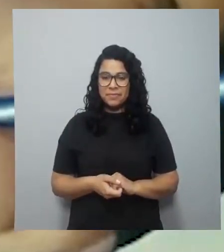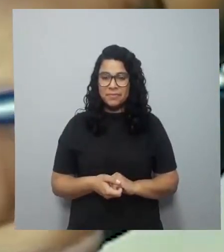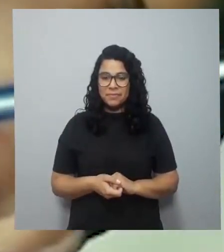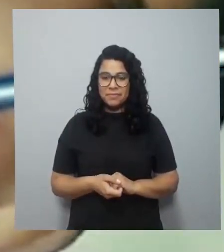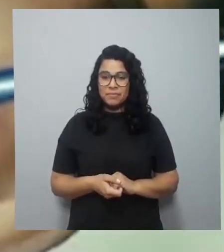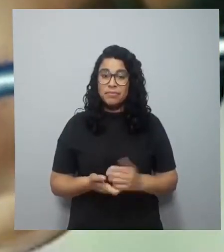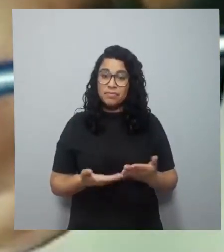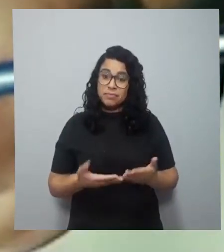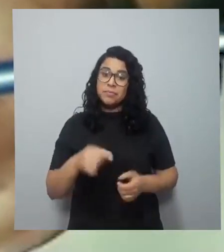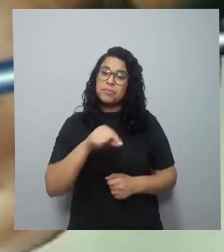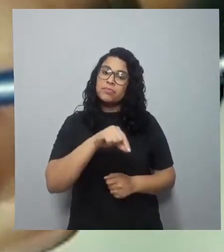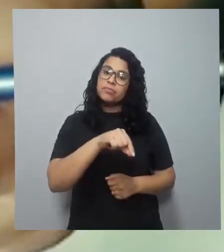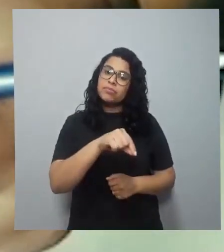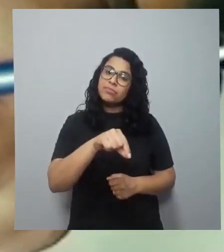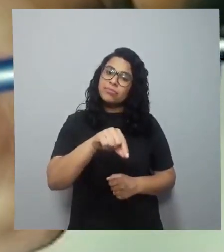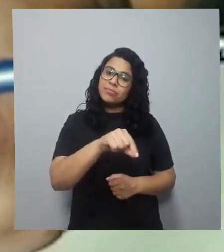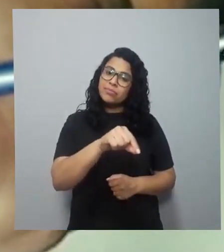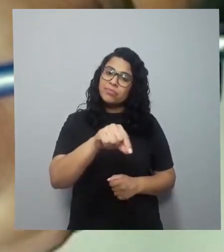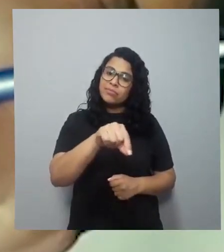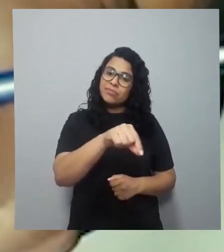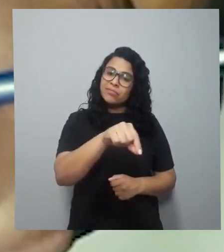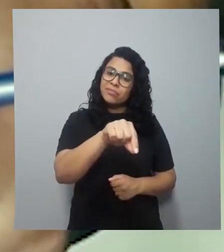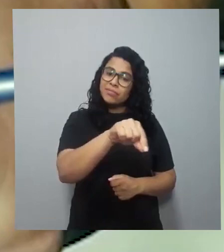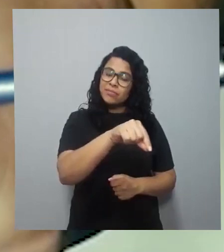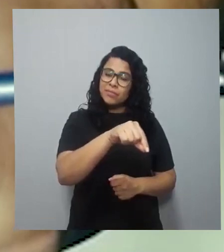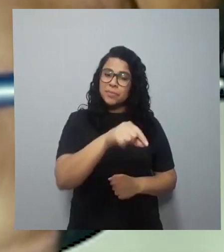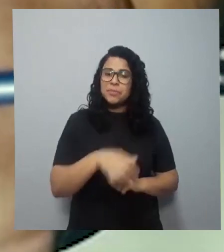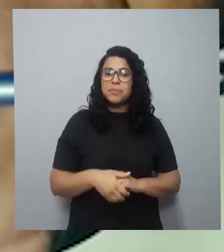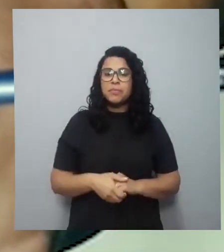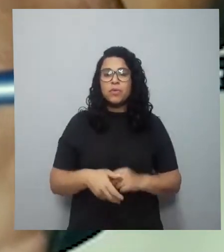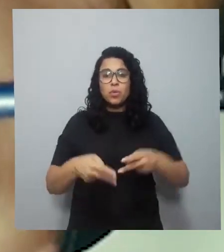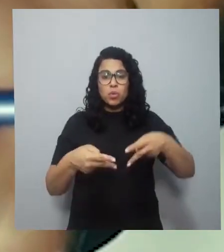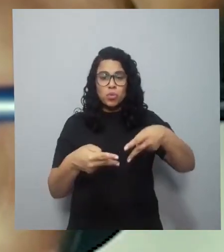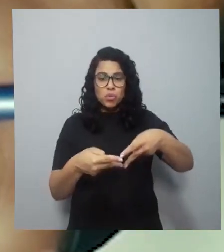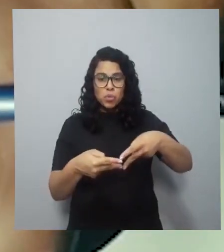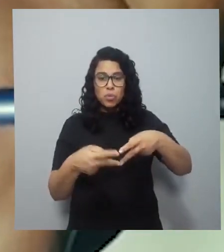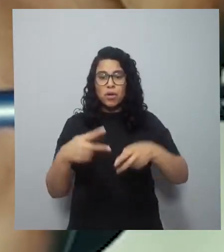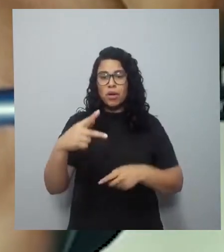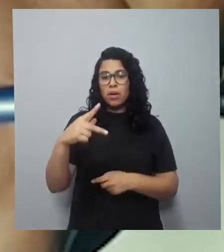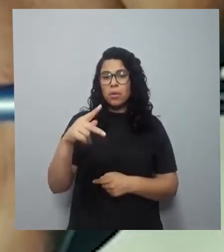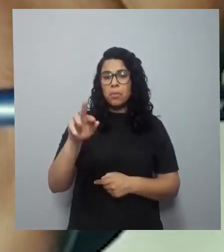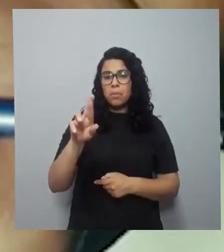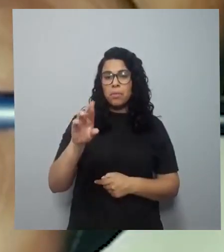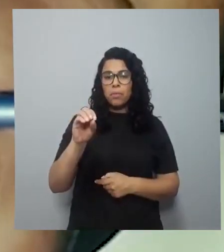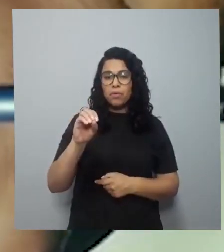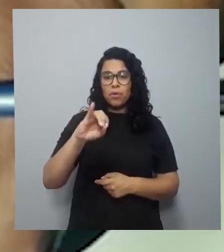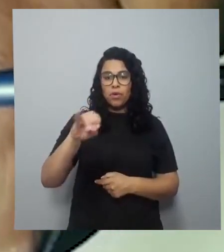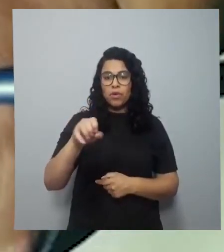E a gente vai contornar essa sombra, que a gente chama de sombra projetada.